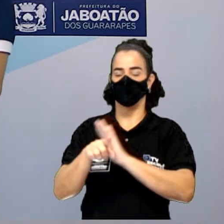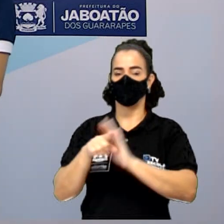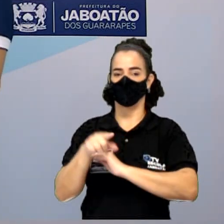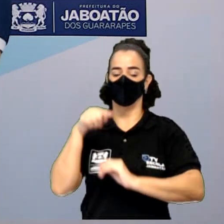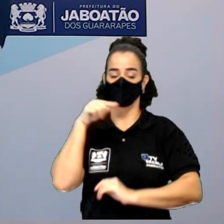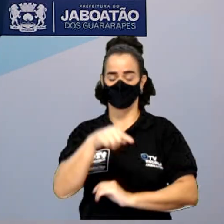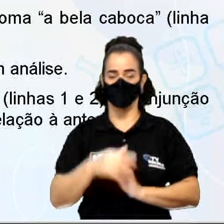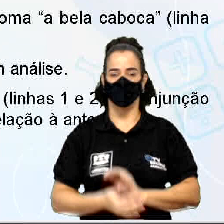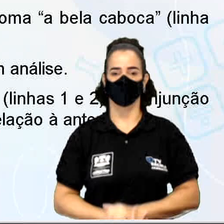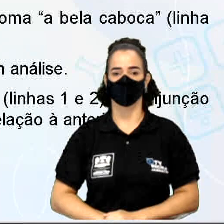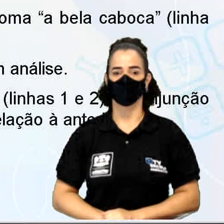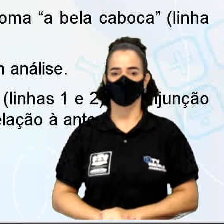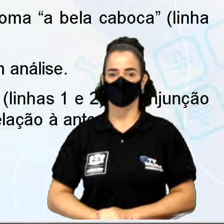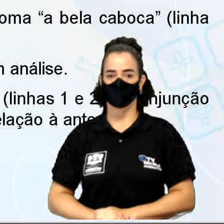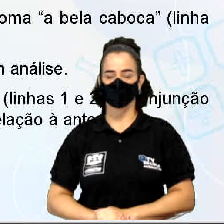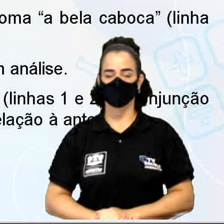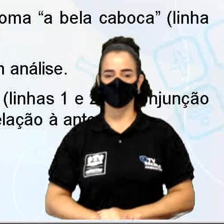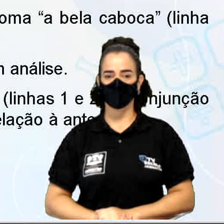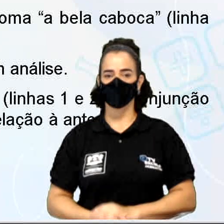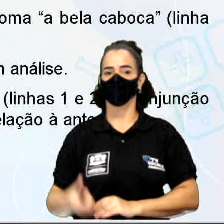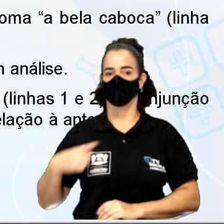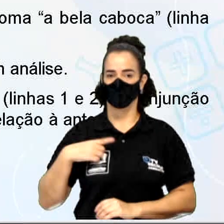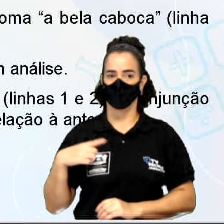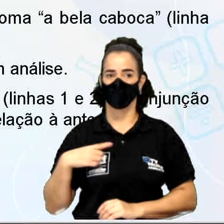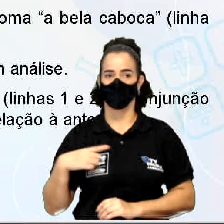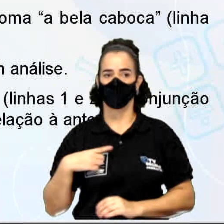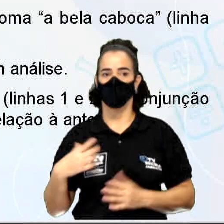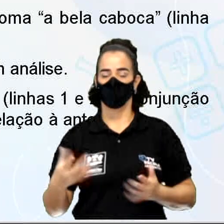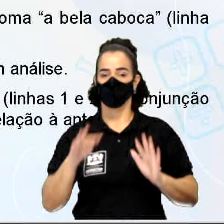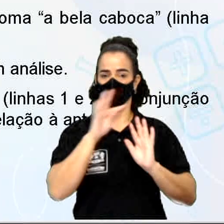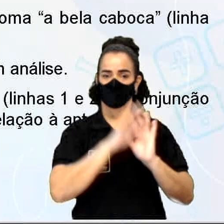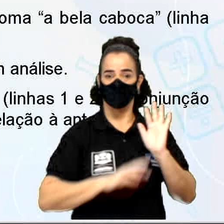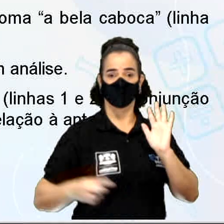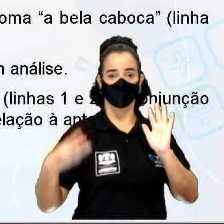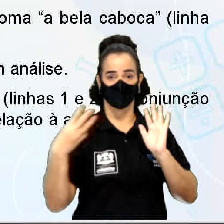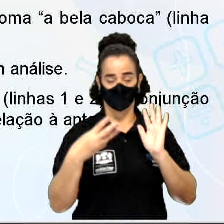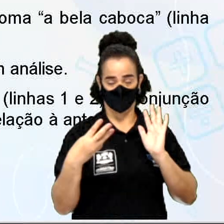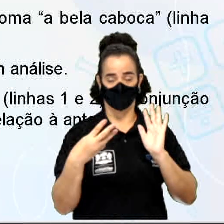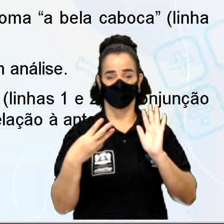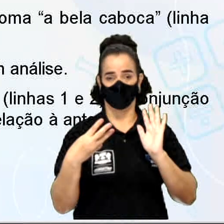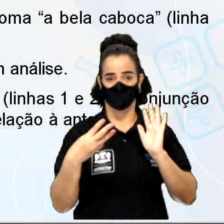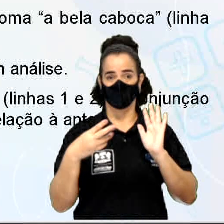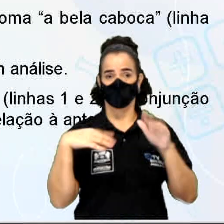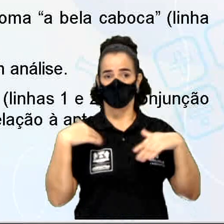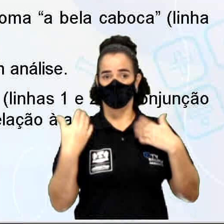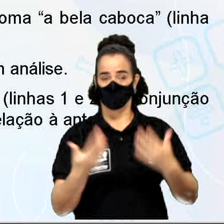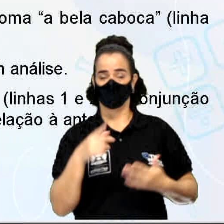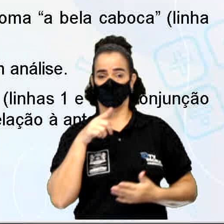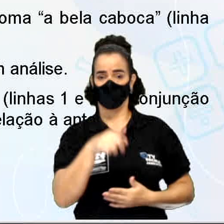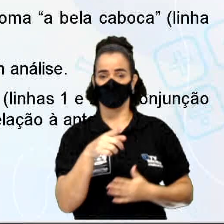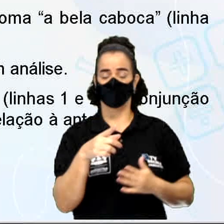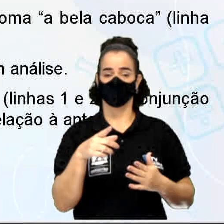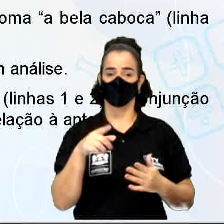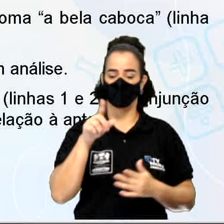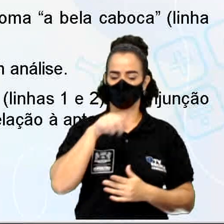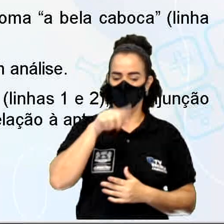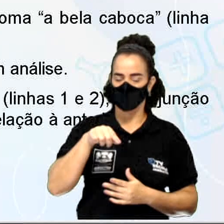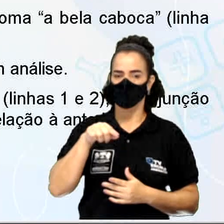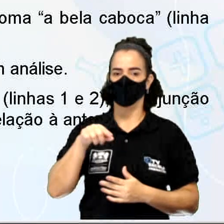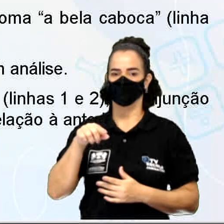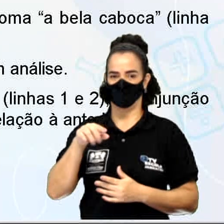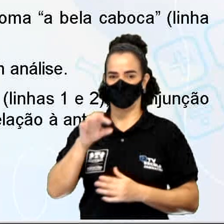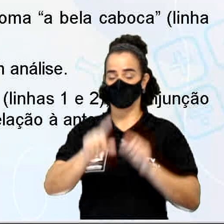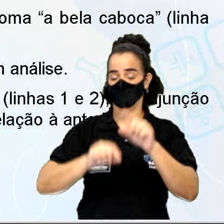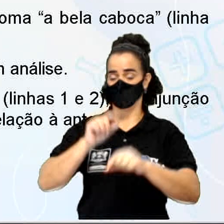comando. No que diz respeito ao texto 3, julgue as assertivas abaixo e, em seguida, assinale a alternativa